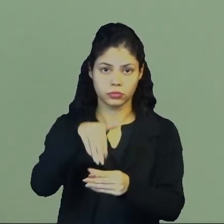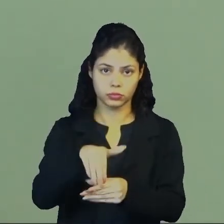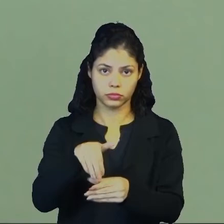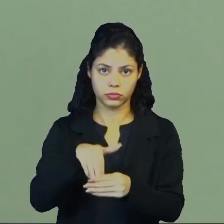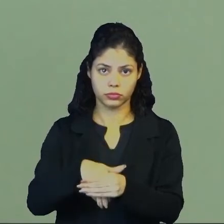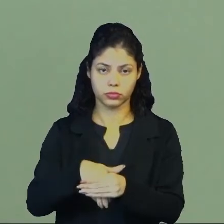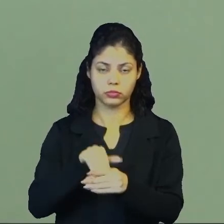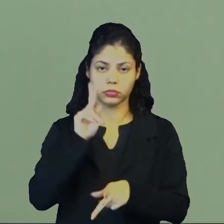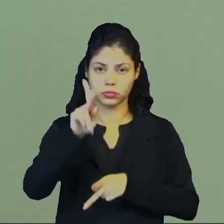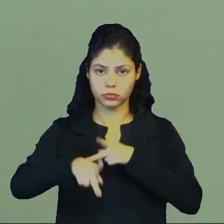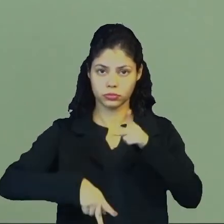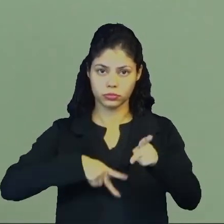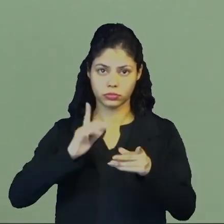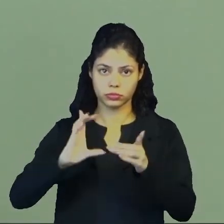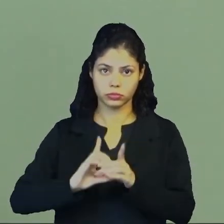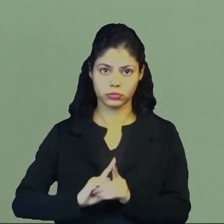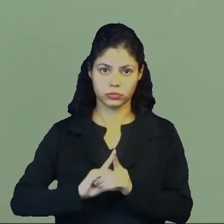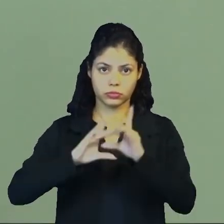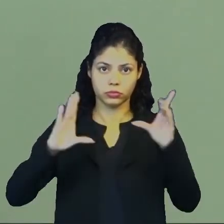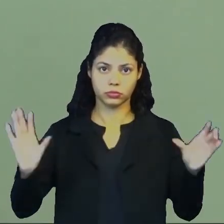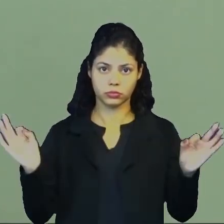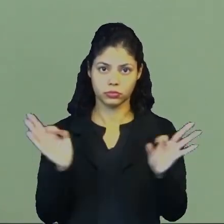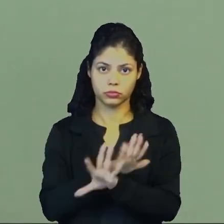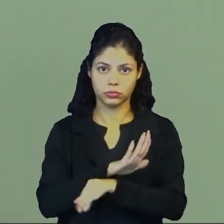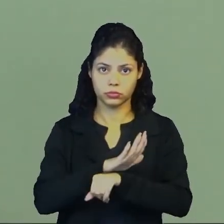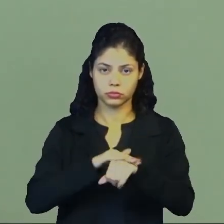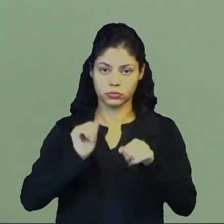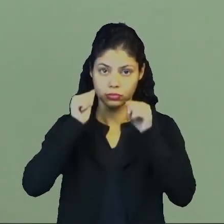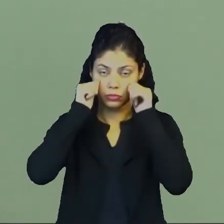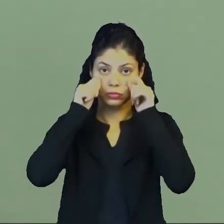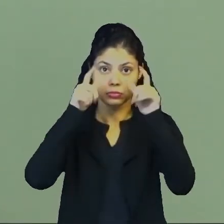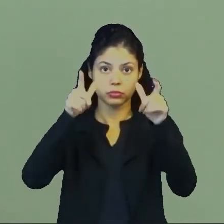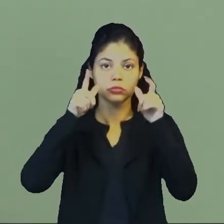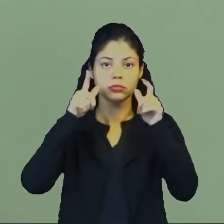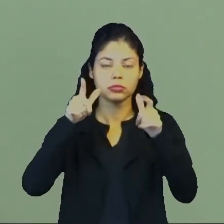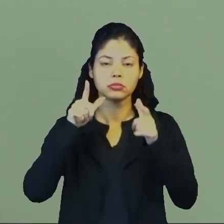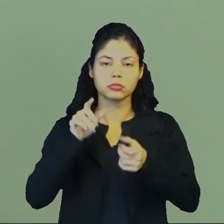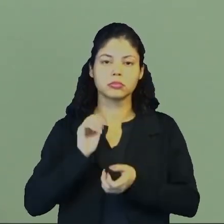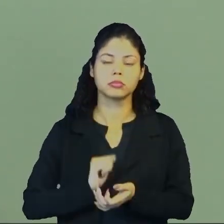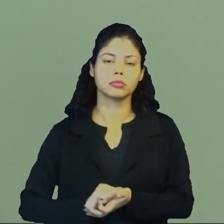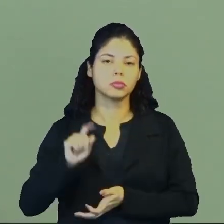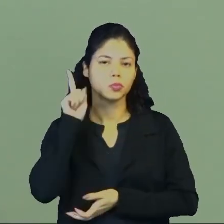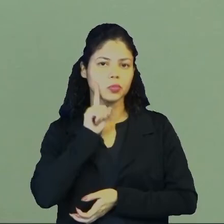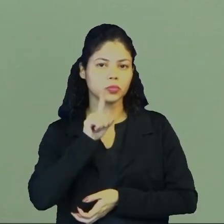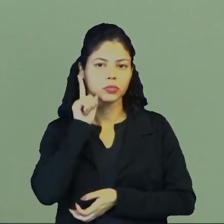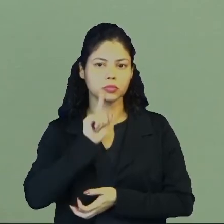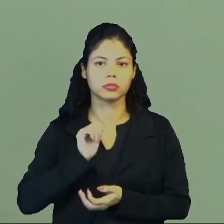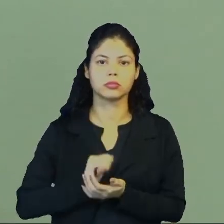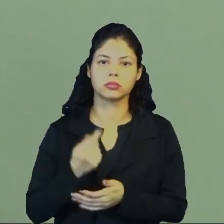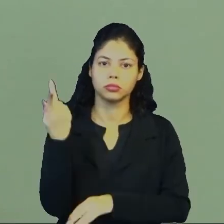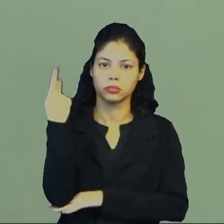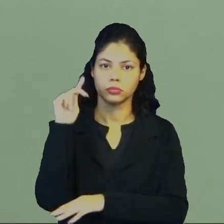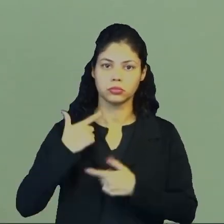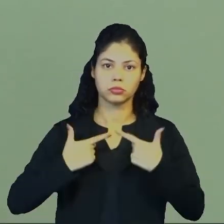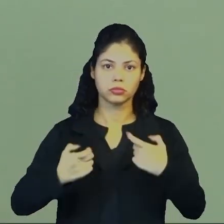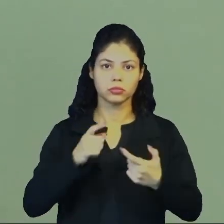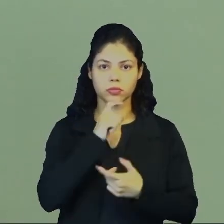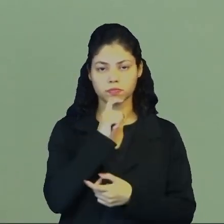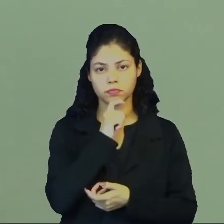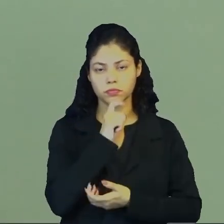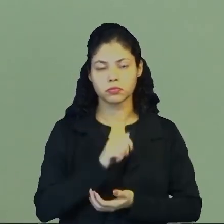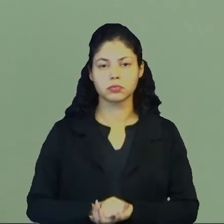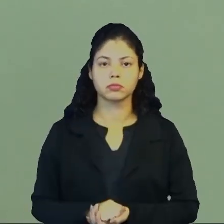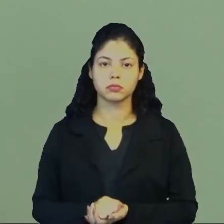voto popular democrático, o que acaba chamando a atenção aí do governo norte-americano num período de Guerra Fria,